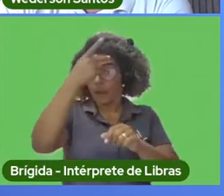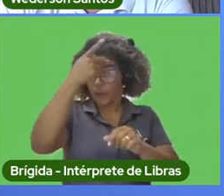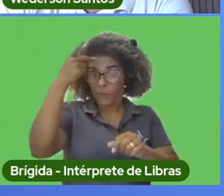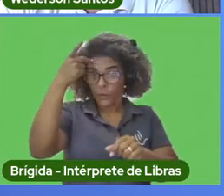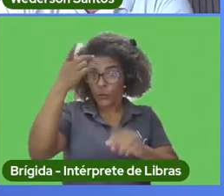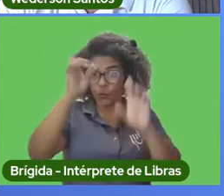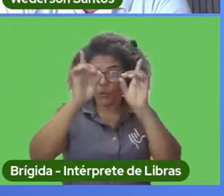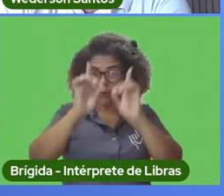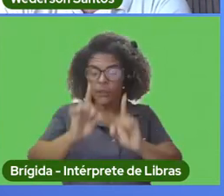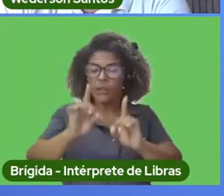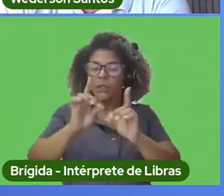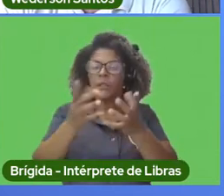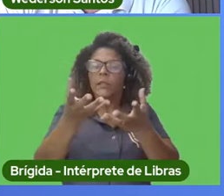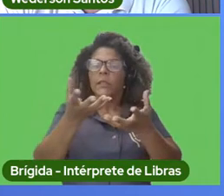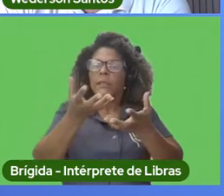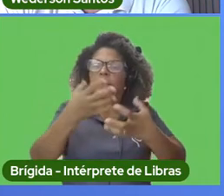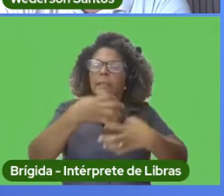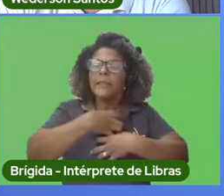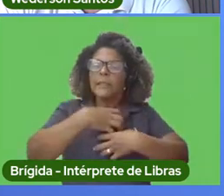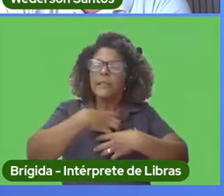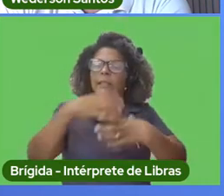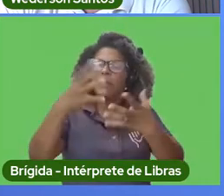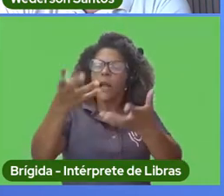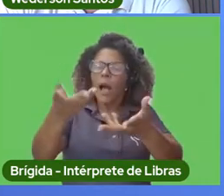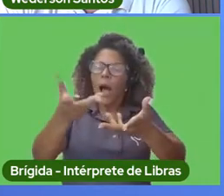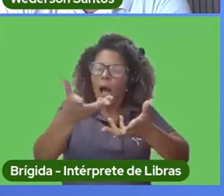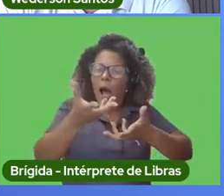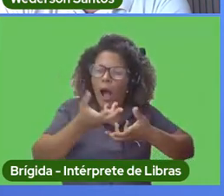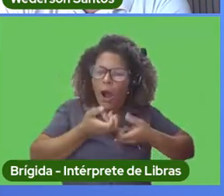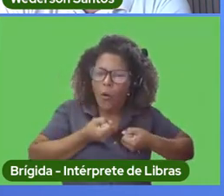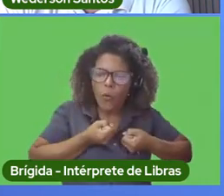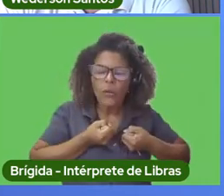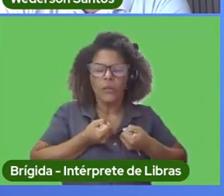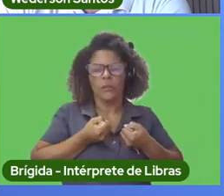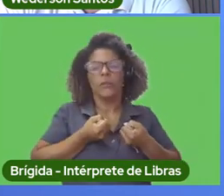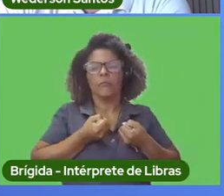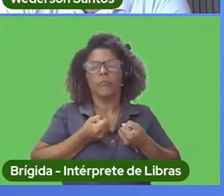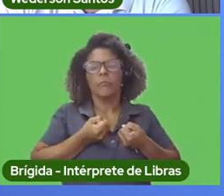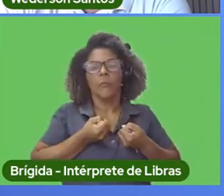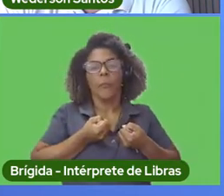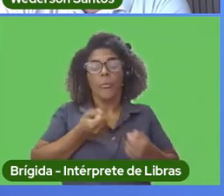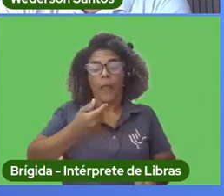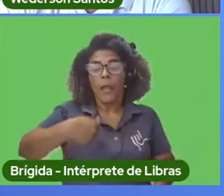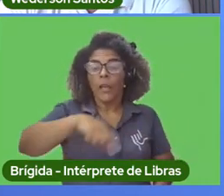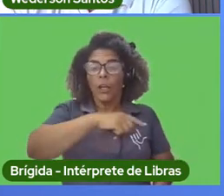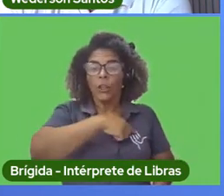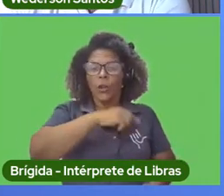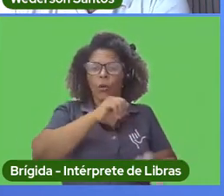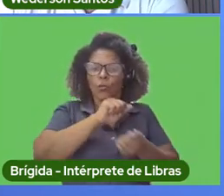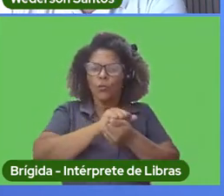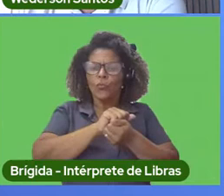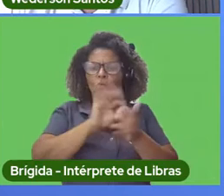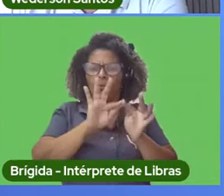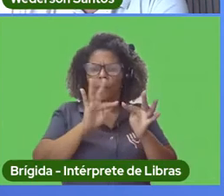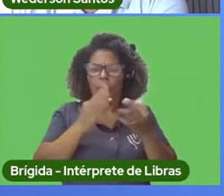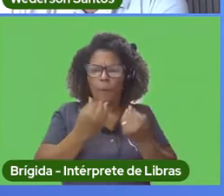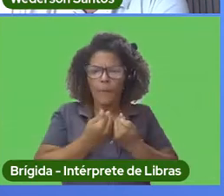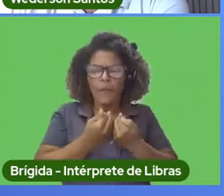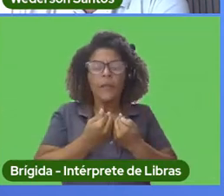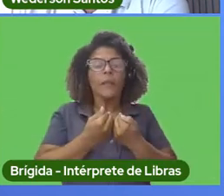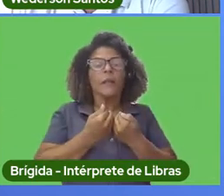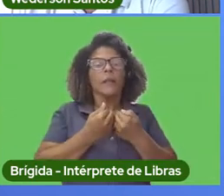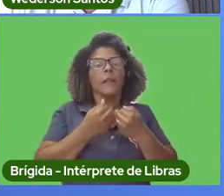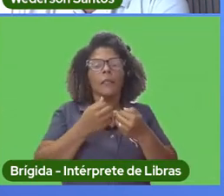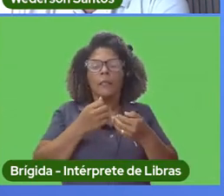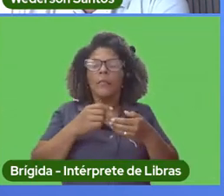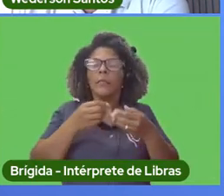nesse espaço, possa desempenhar suas atividades, e do nosso ponto de vista de cá, em conjunto com a família e com os demais atores, dar